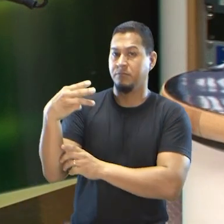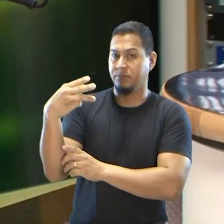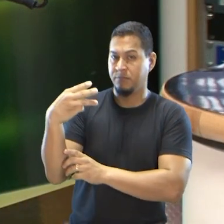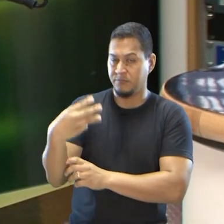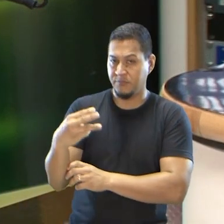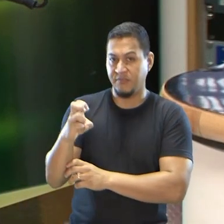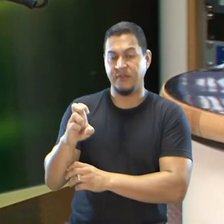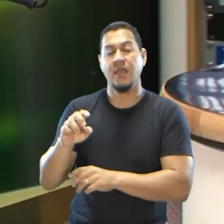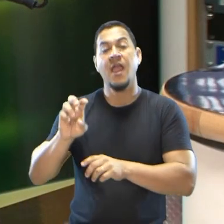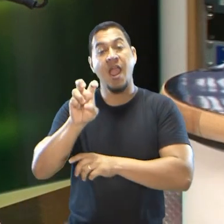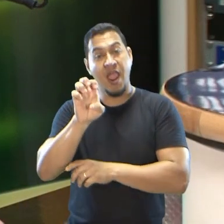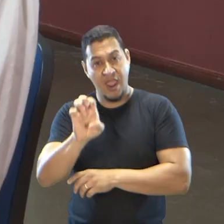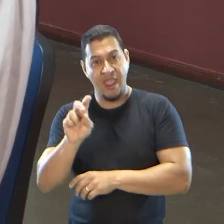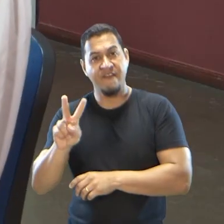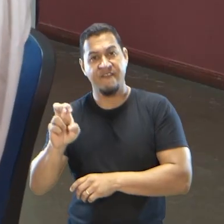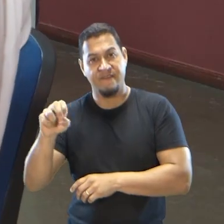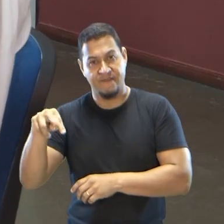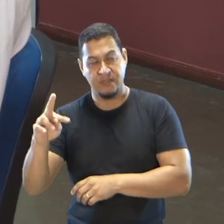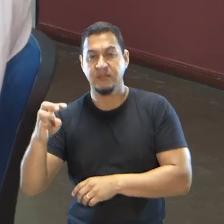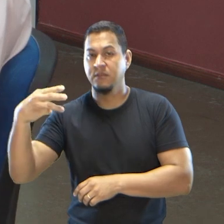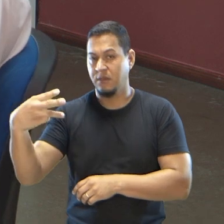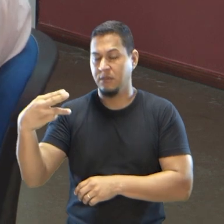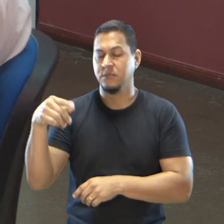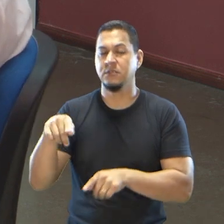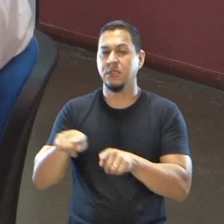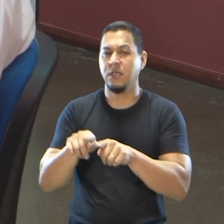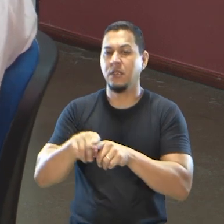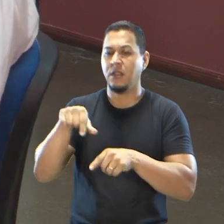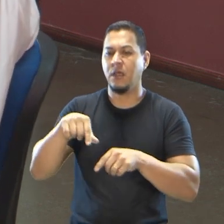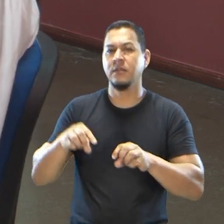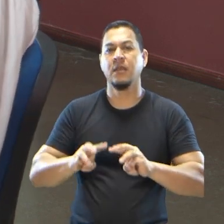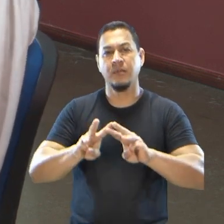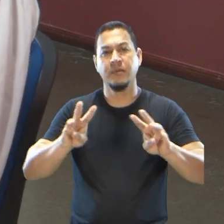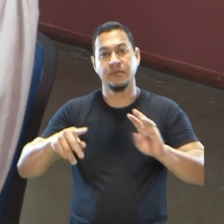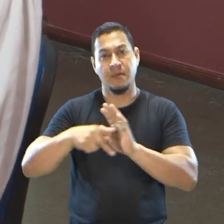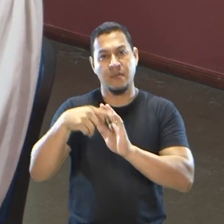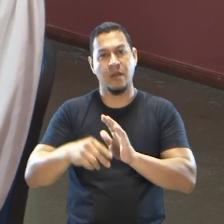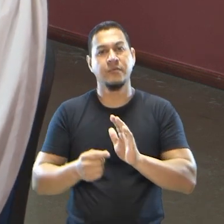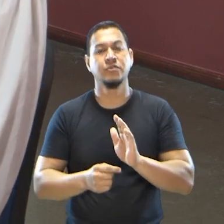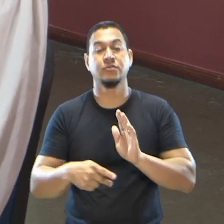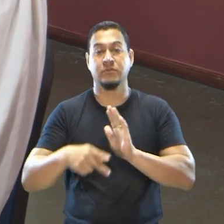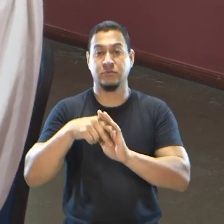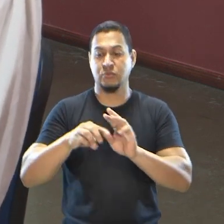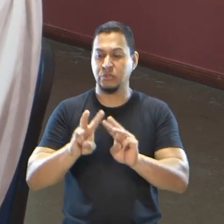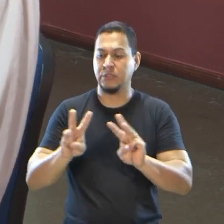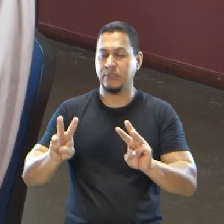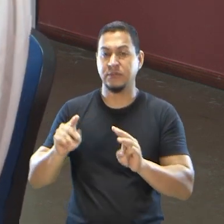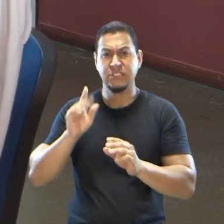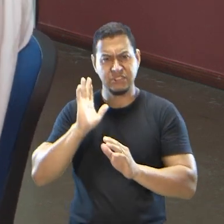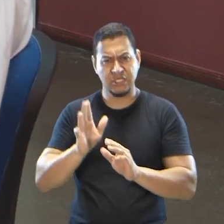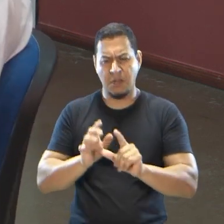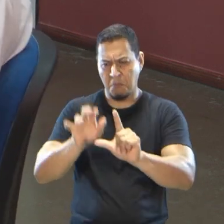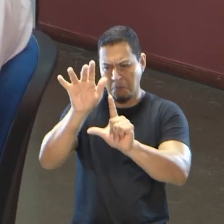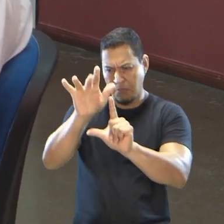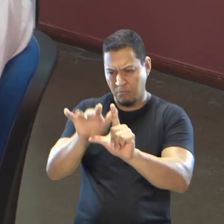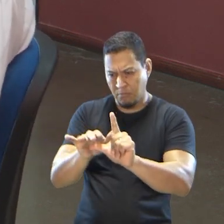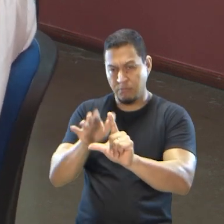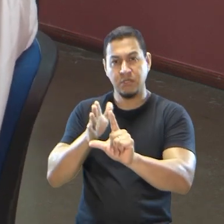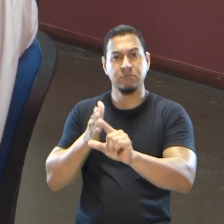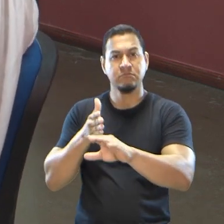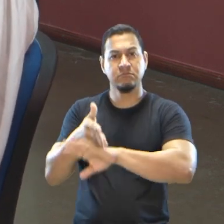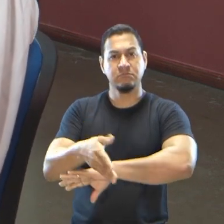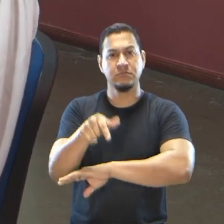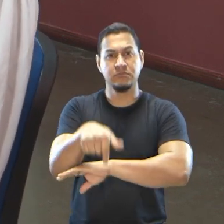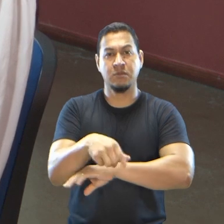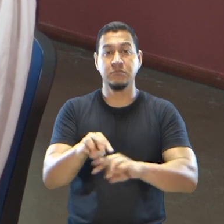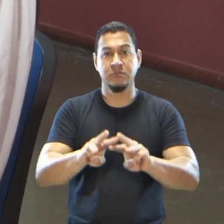as informações da jornada. E na página do PPGS-Bio também, lá nós temos o link, que direto pelo QR Code a pessoa já